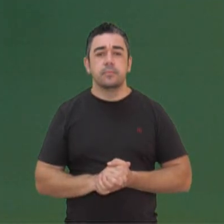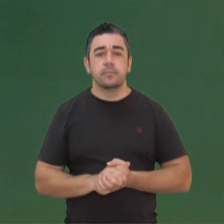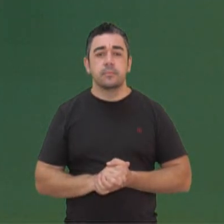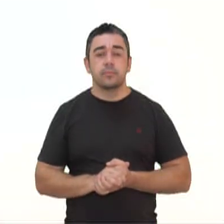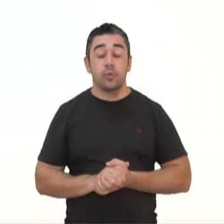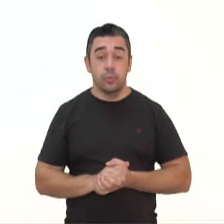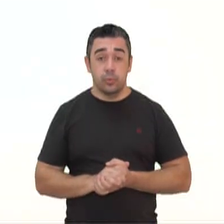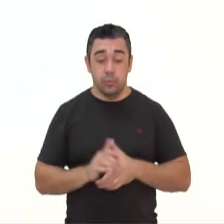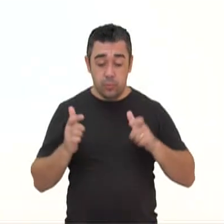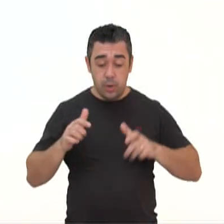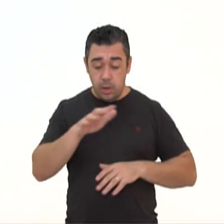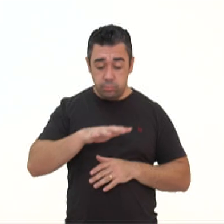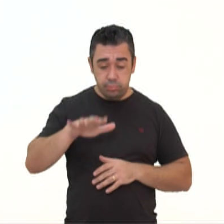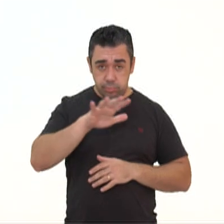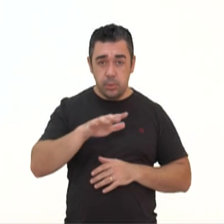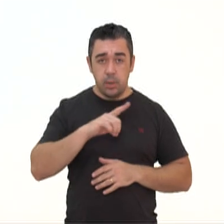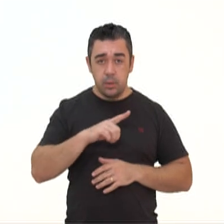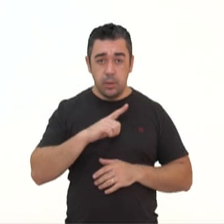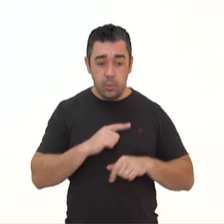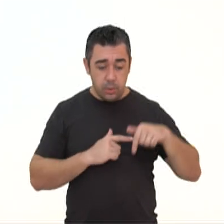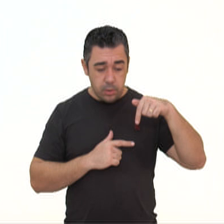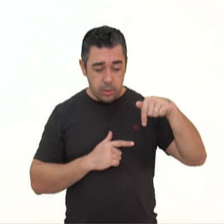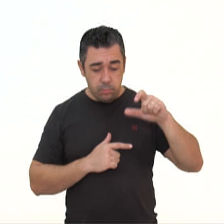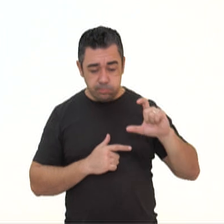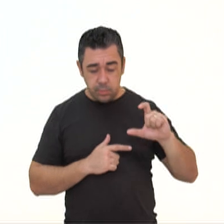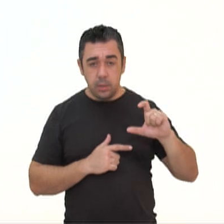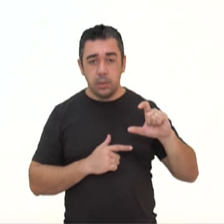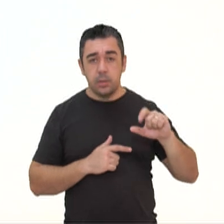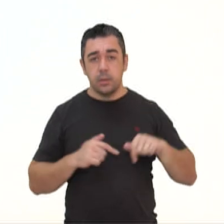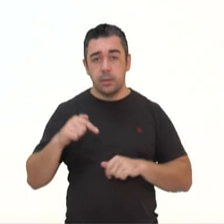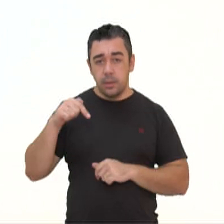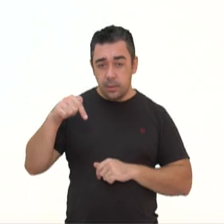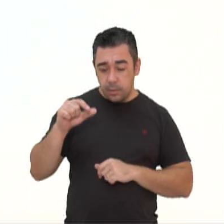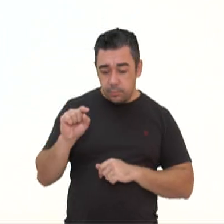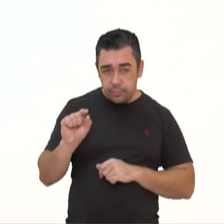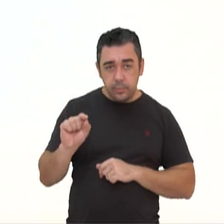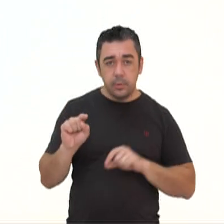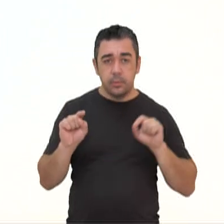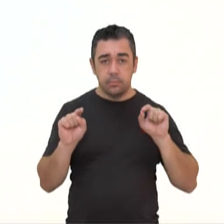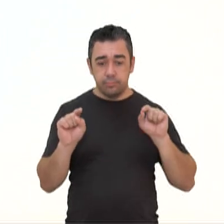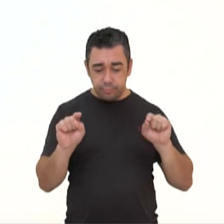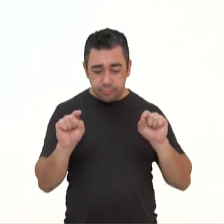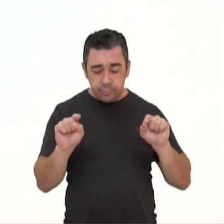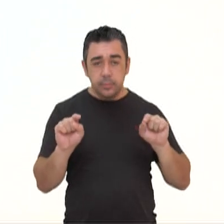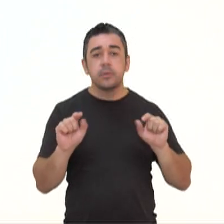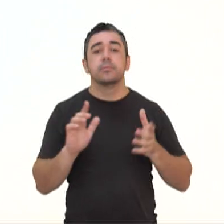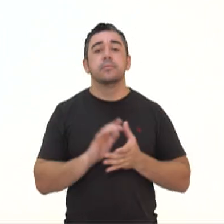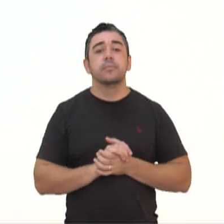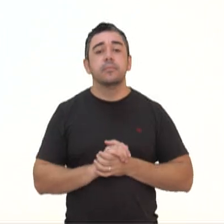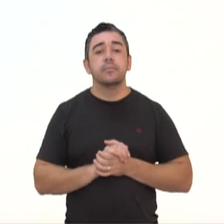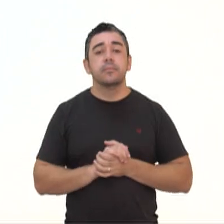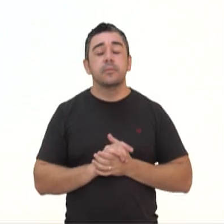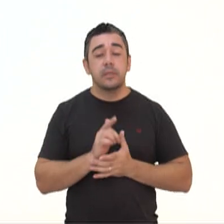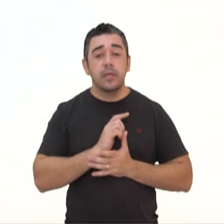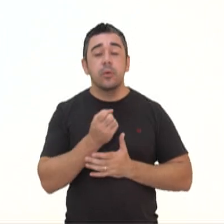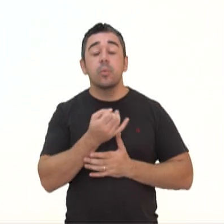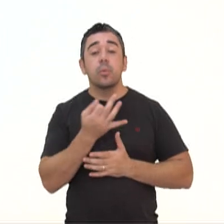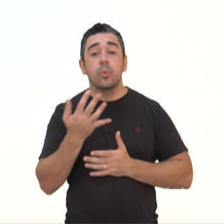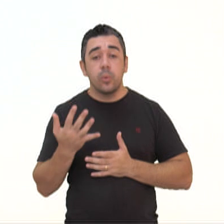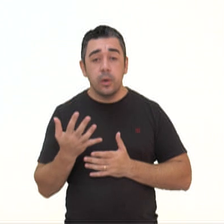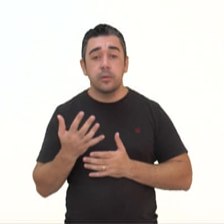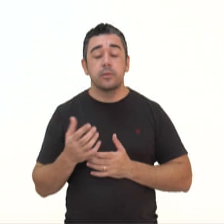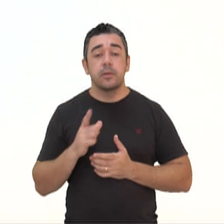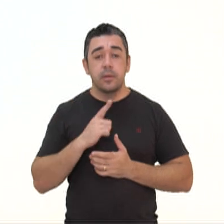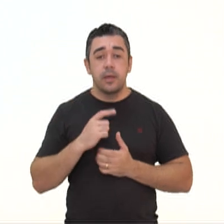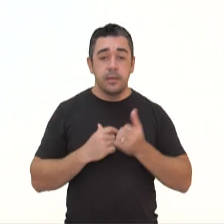um determinado ponto de um campo elétrico, a energia potencial elétrica de uma carga pontiforme vale 6 vezes